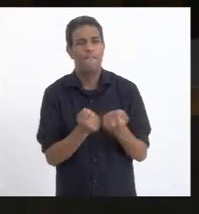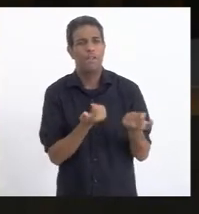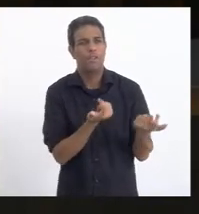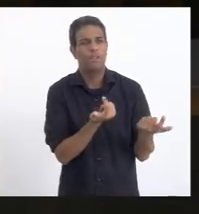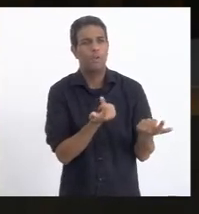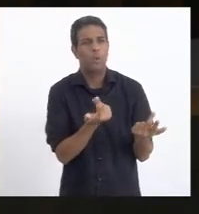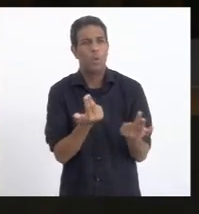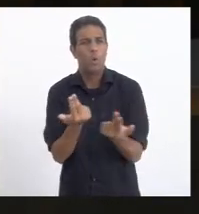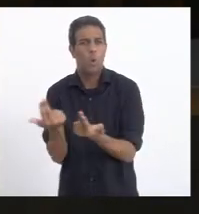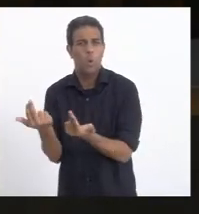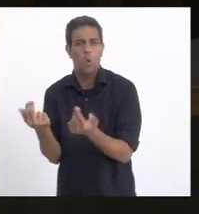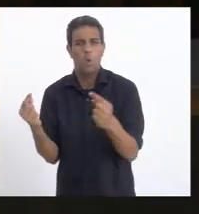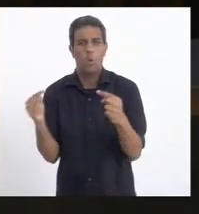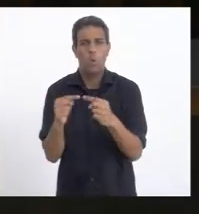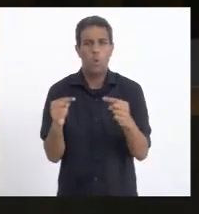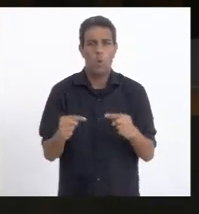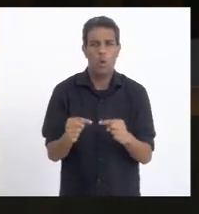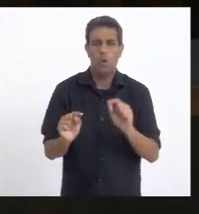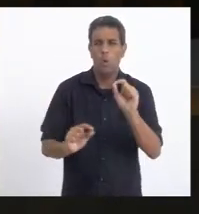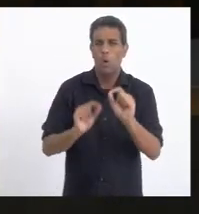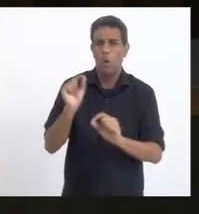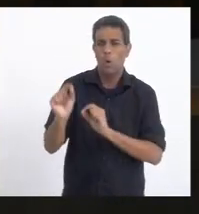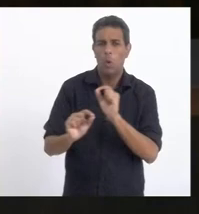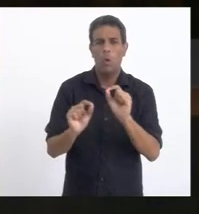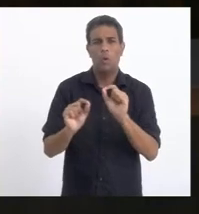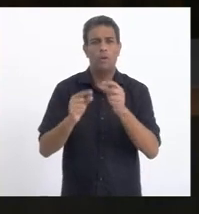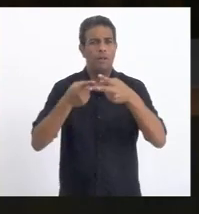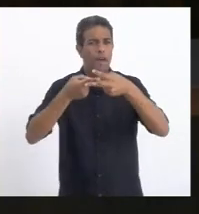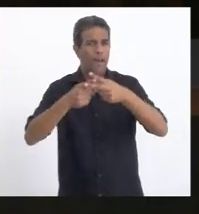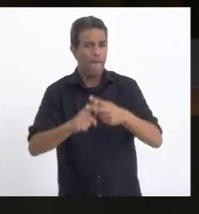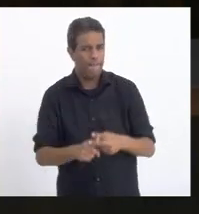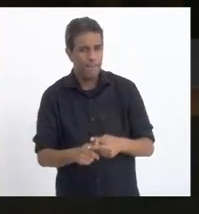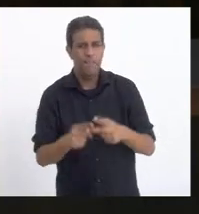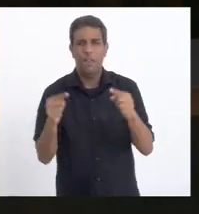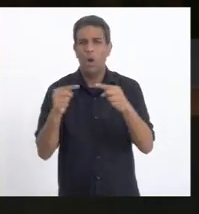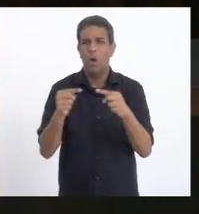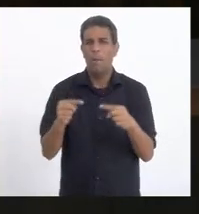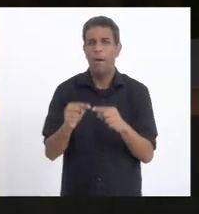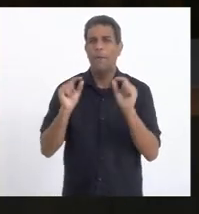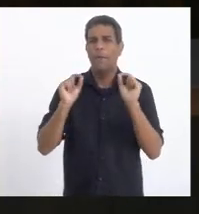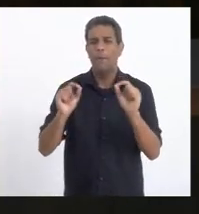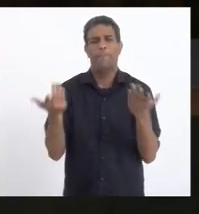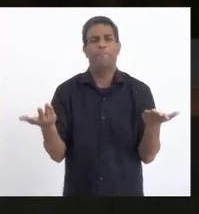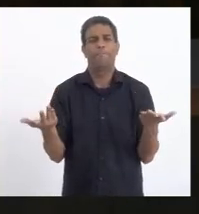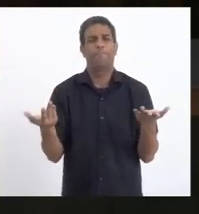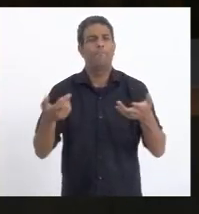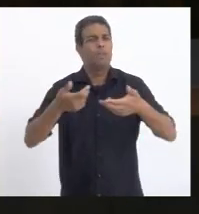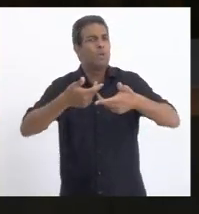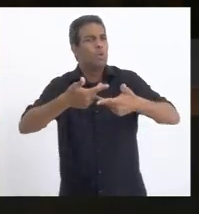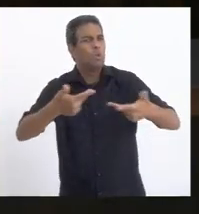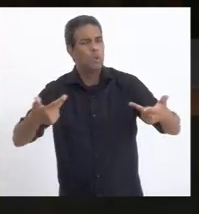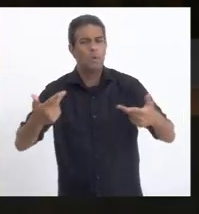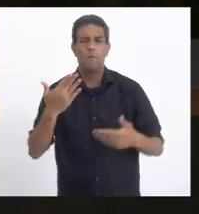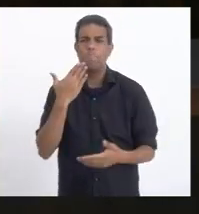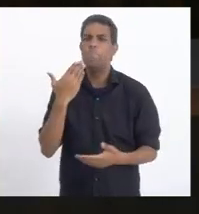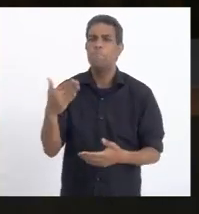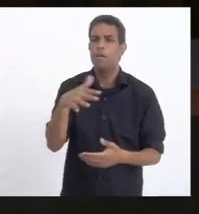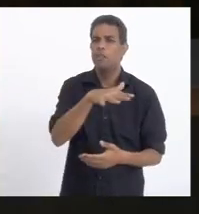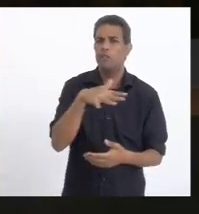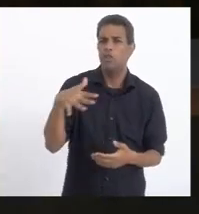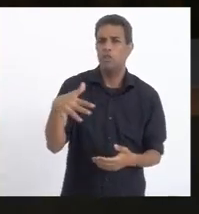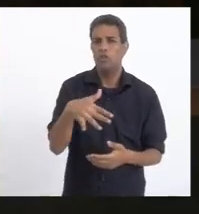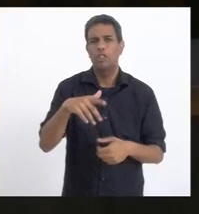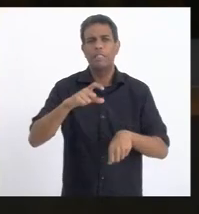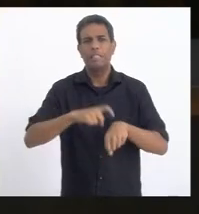essa essa essa revisão que é a questão daqueles que